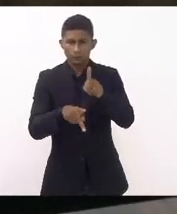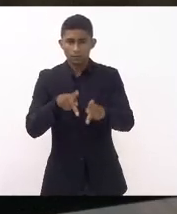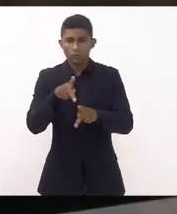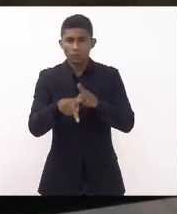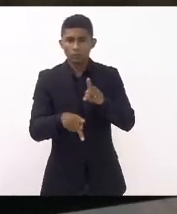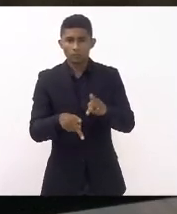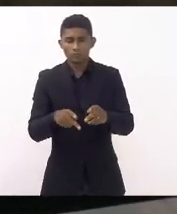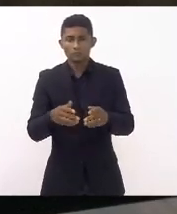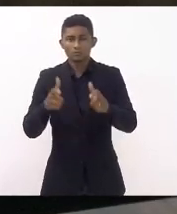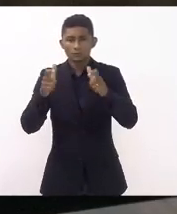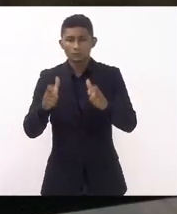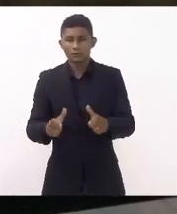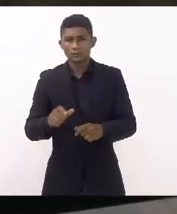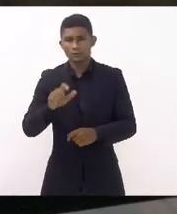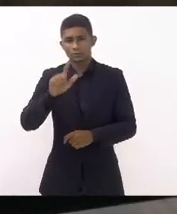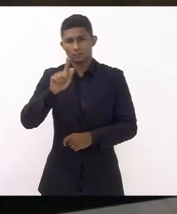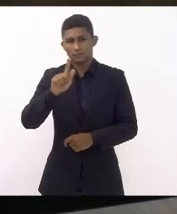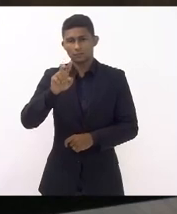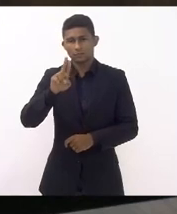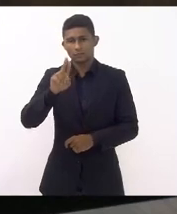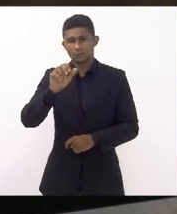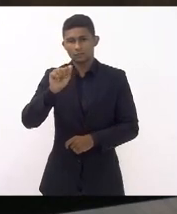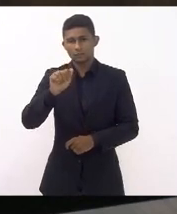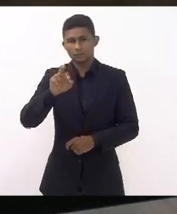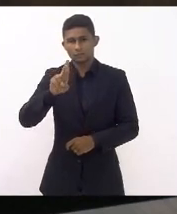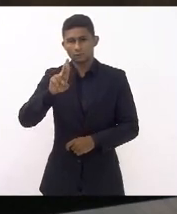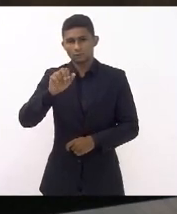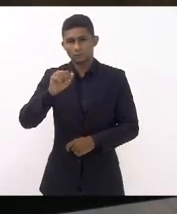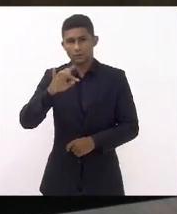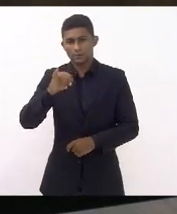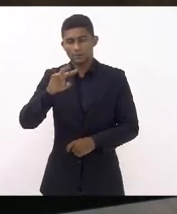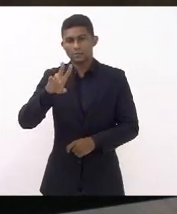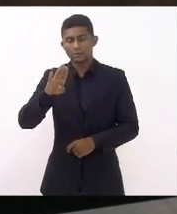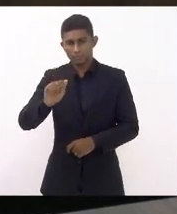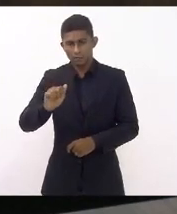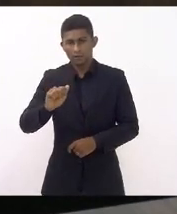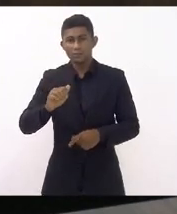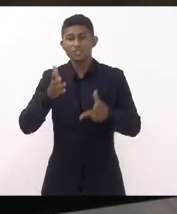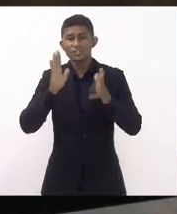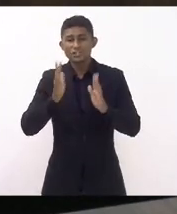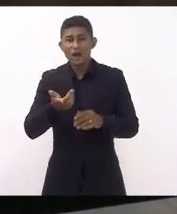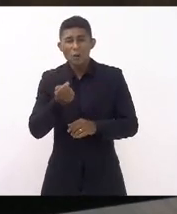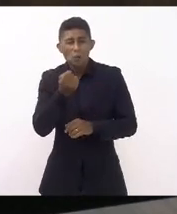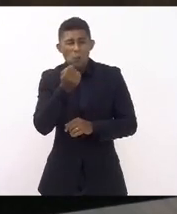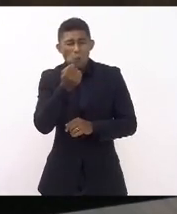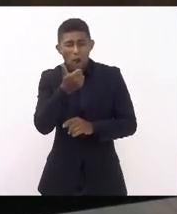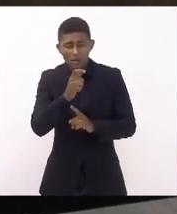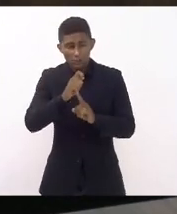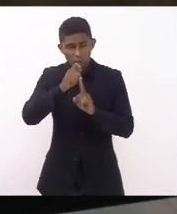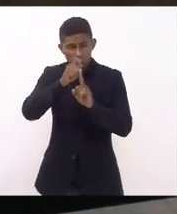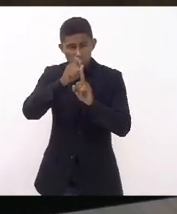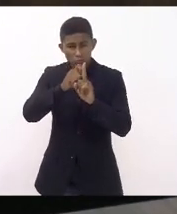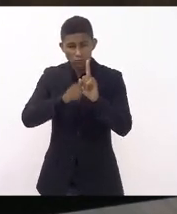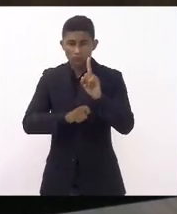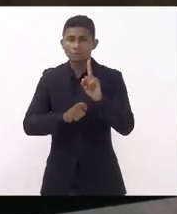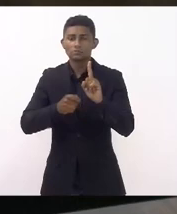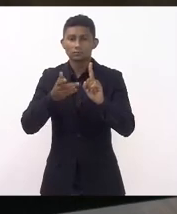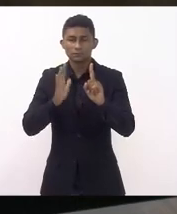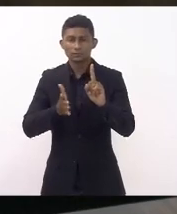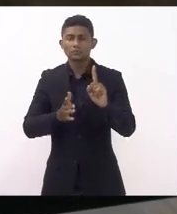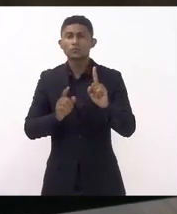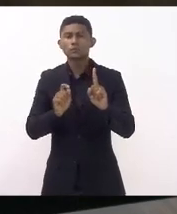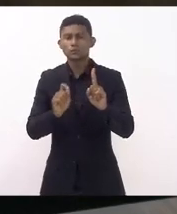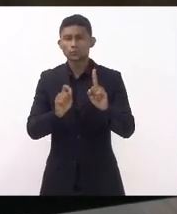de Barra de Guaratiba, que já passa quase um mês, já estão há quase um